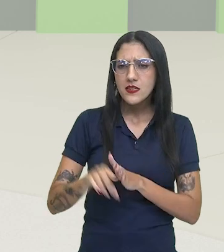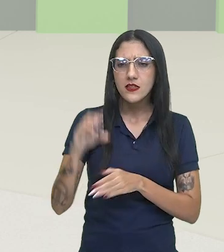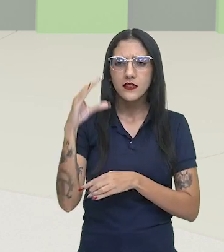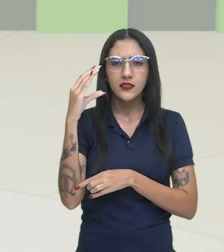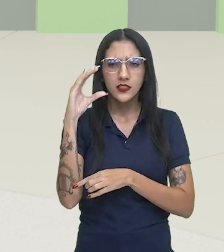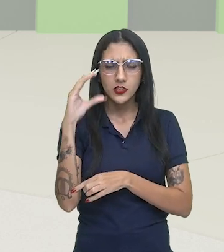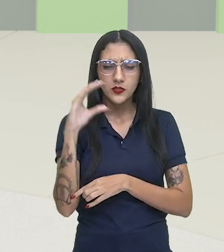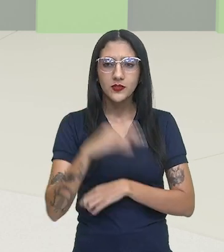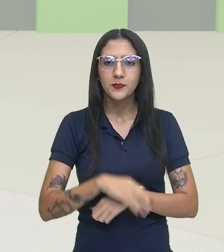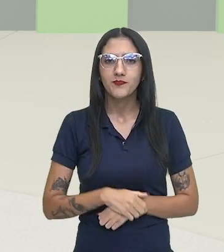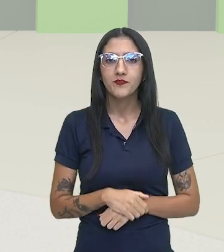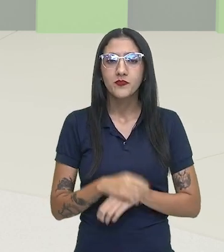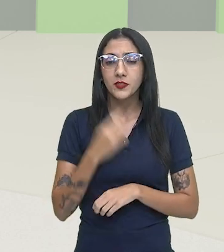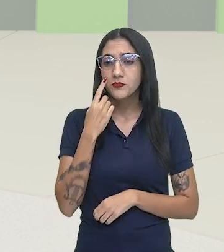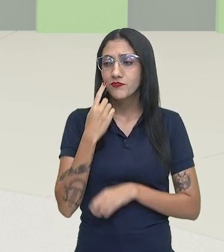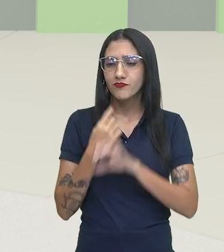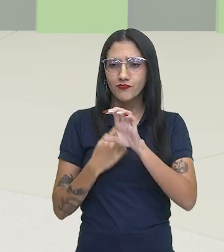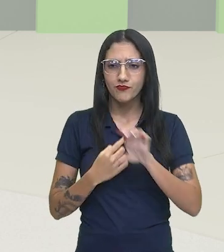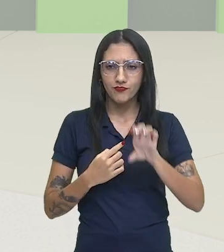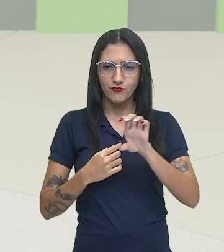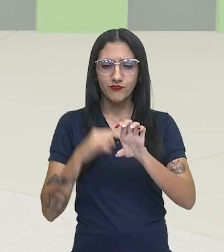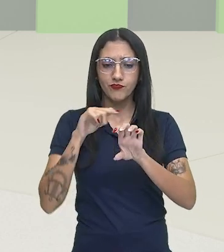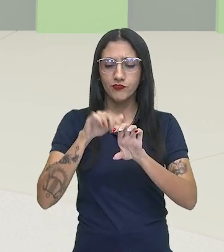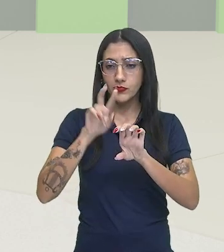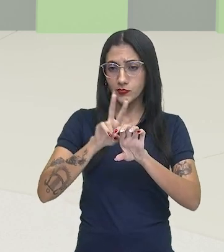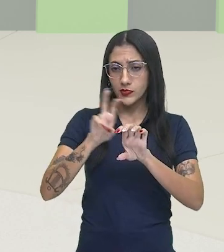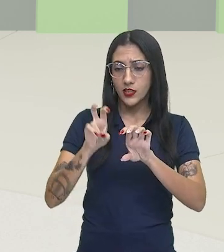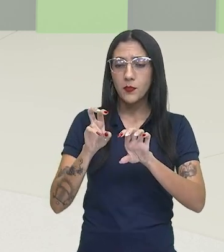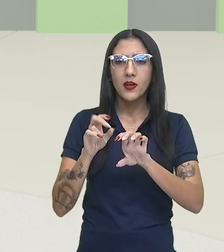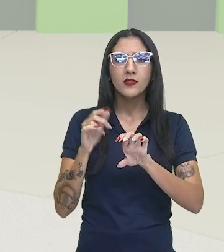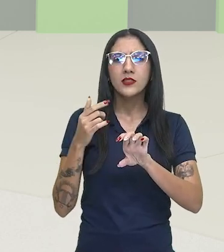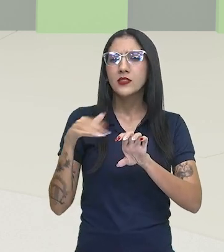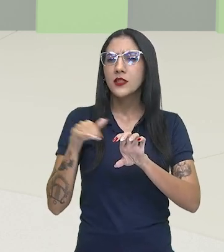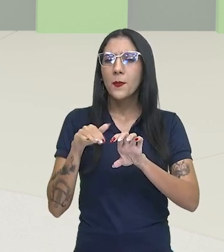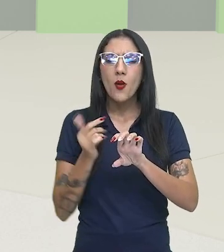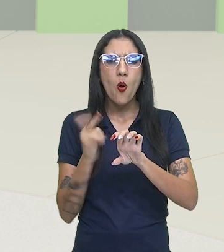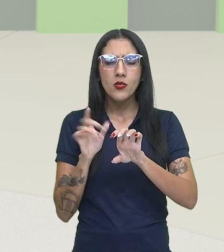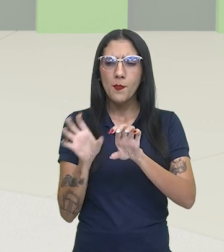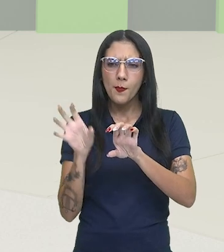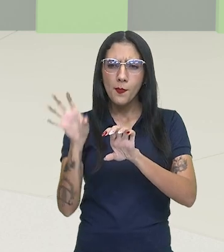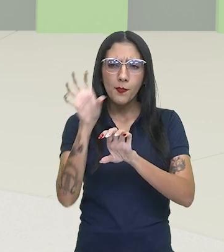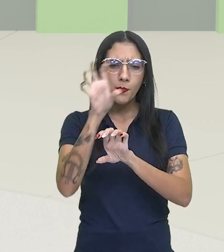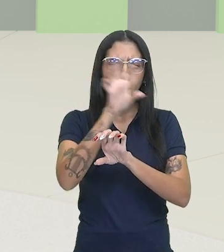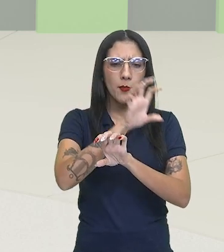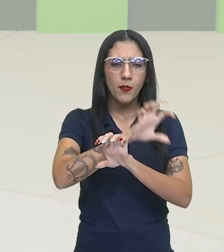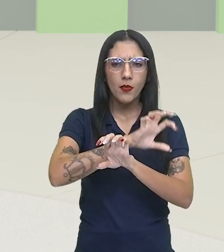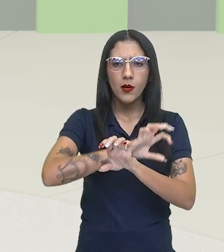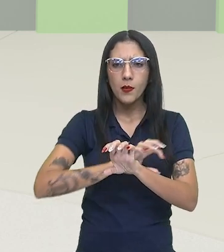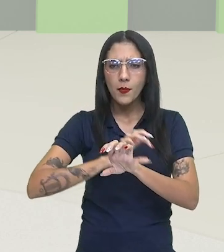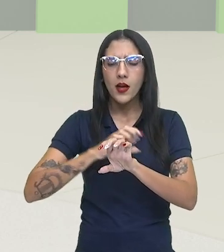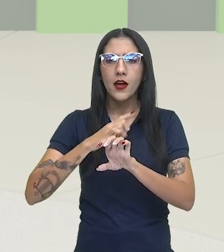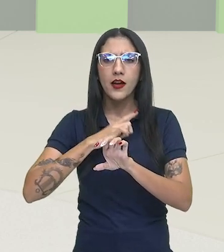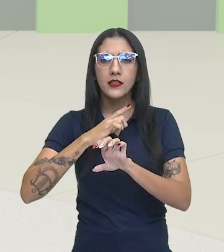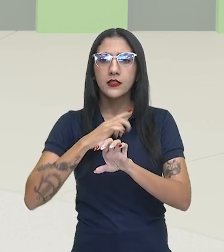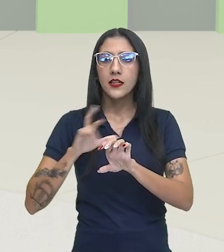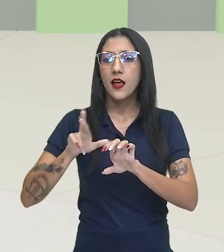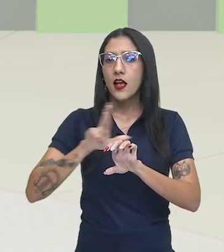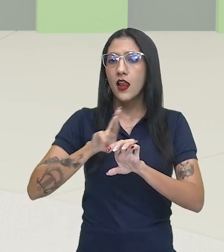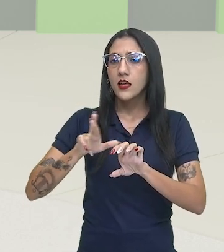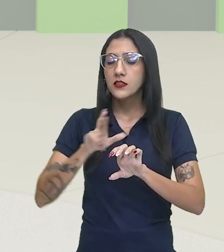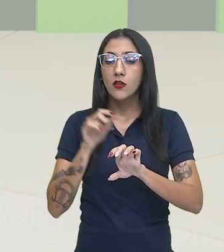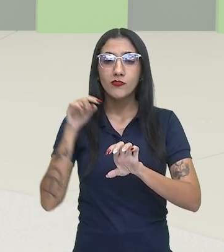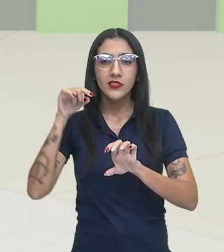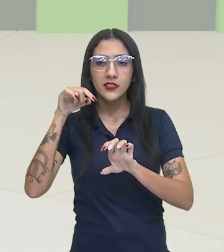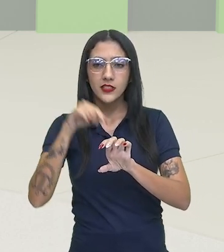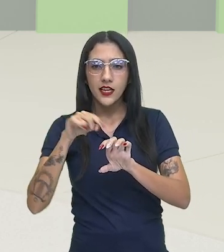científica, e nós temos todas as possíveis relações que estão ali envolvidas